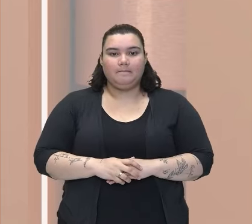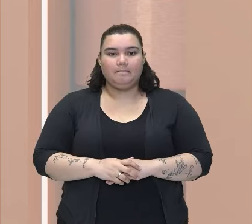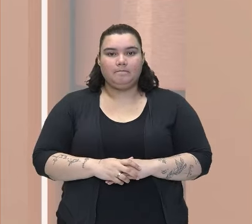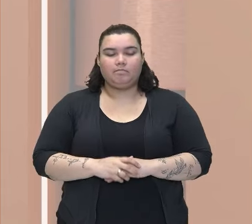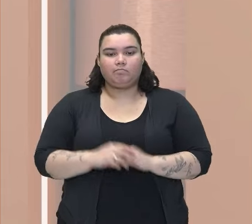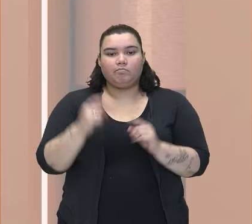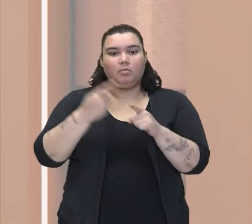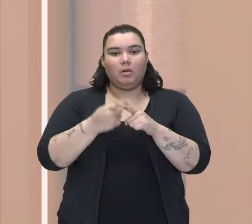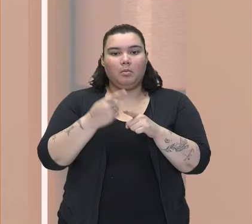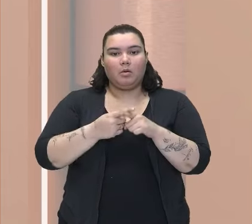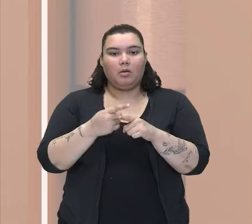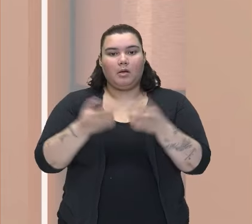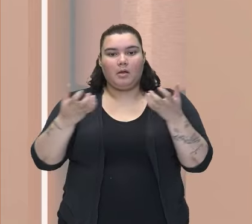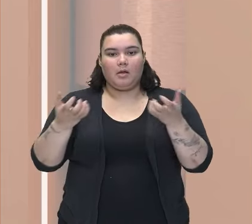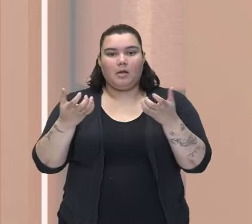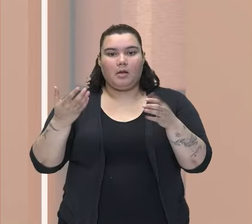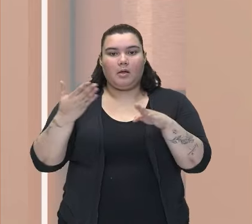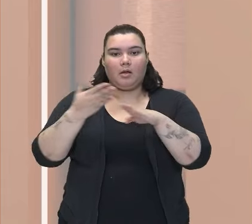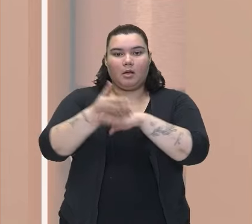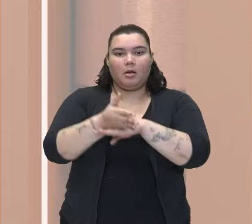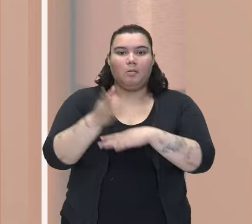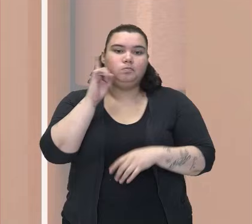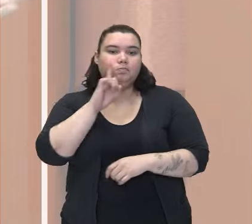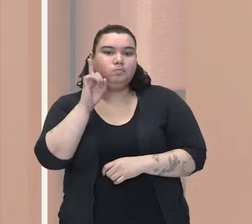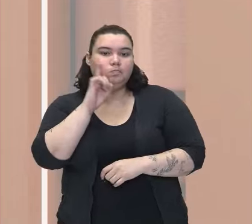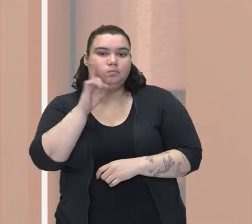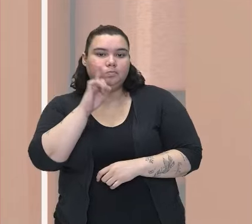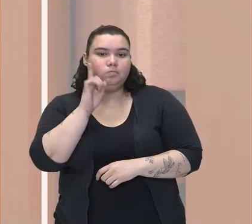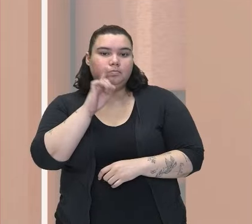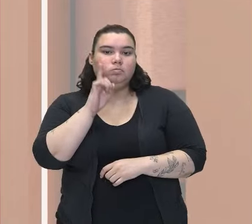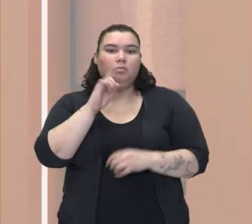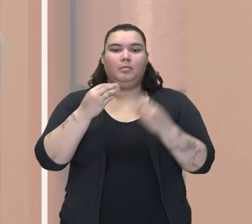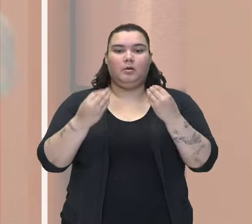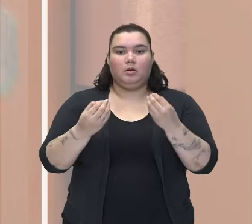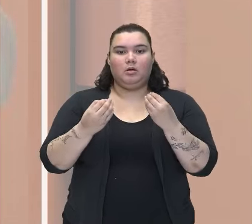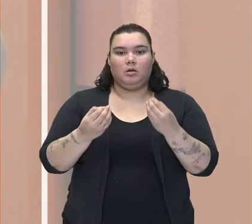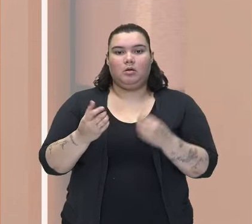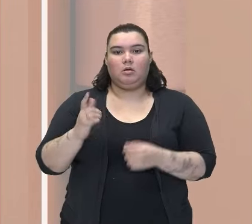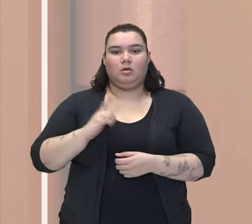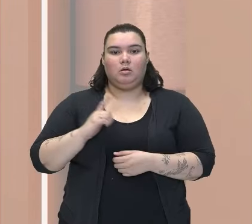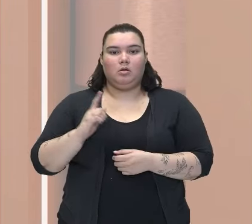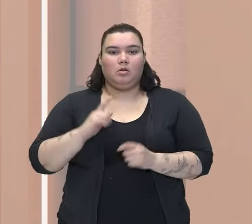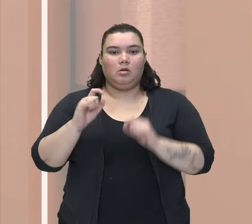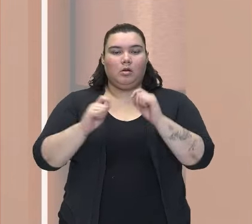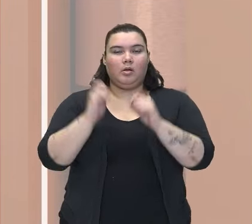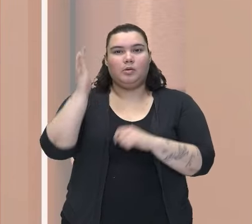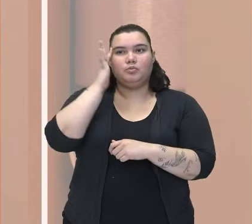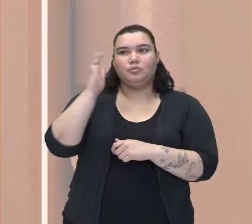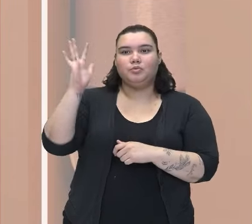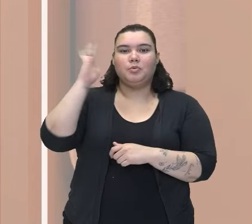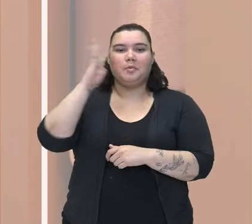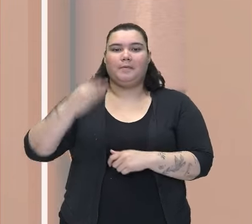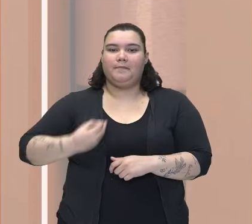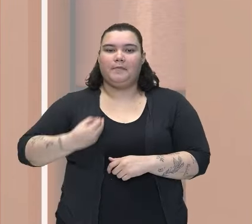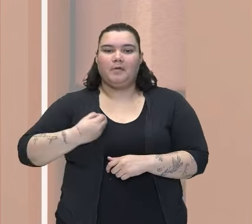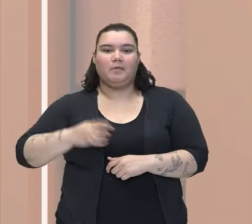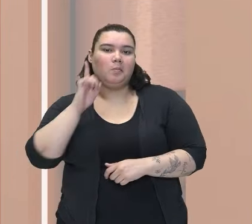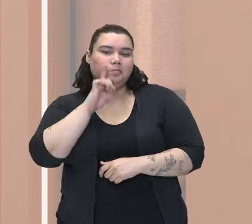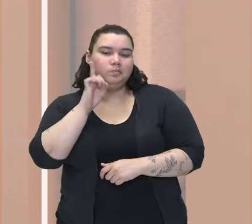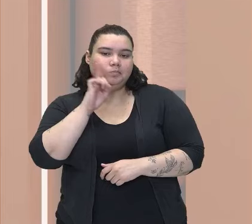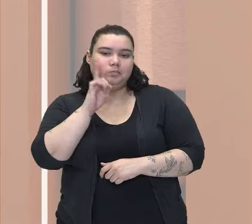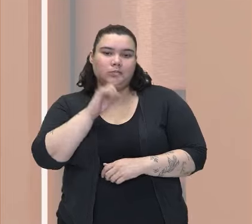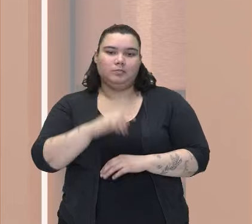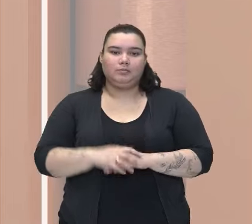tá? Porque querem entrar nos Estados Unidos da América para ter ali, como se fala, o sonho americano, tá? Então, vamos